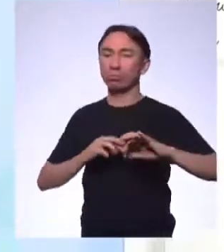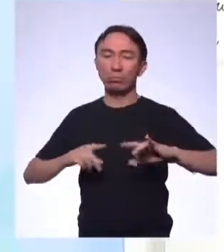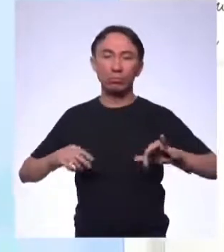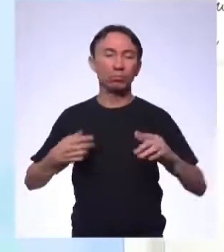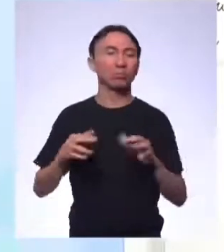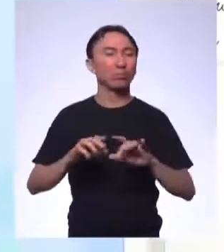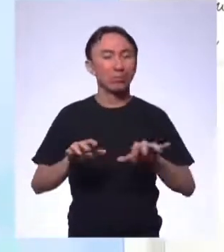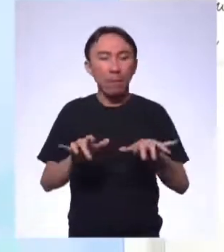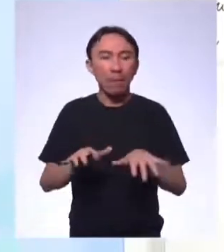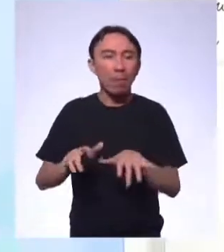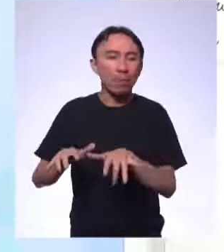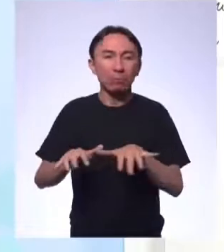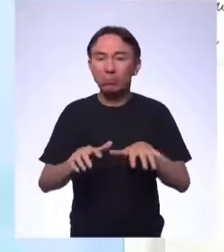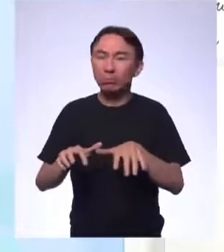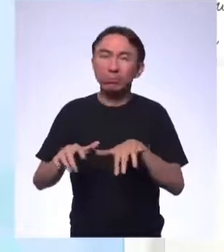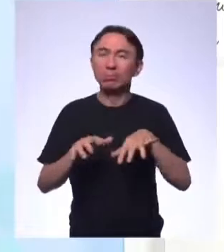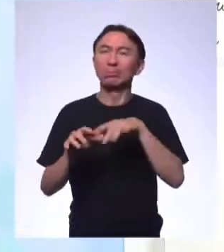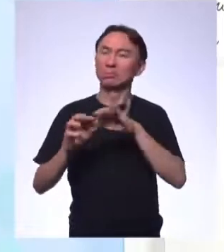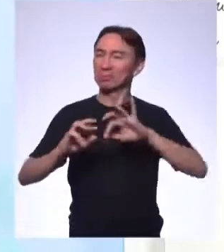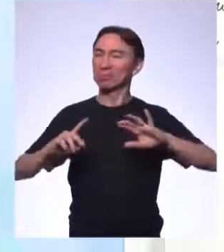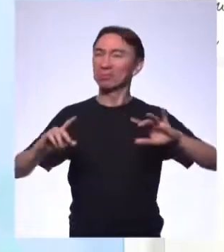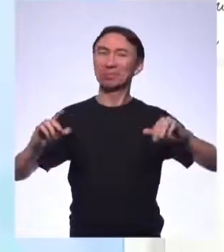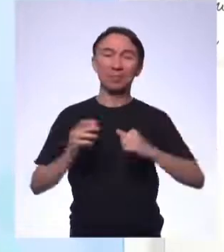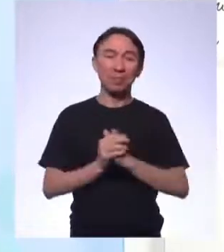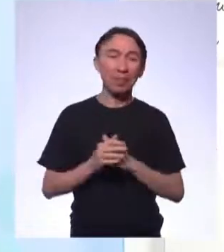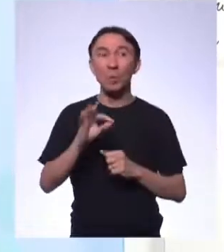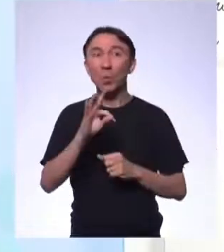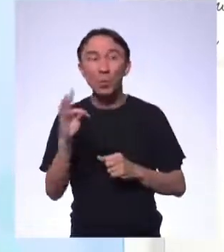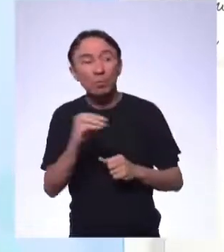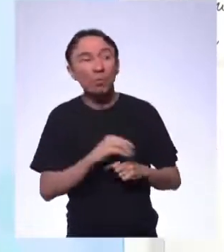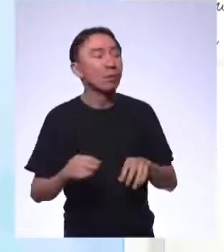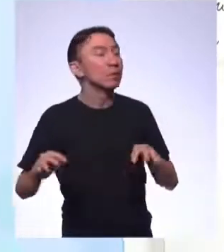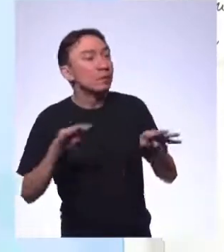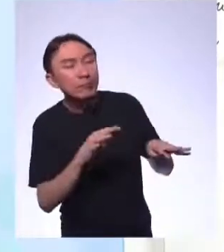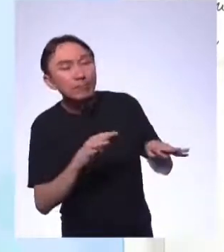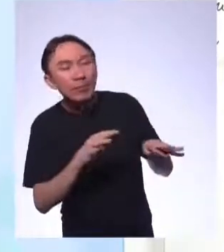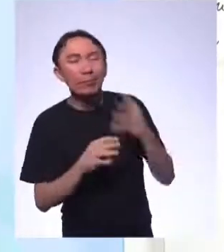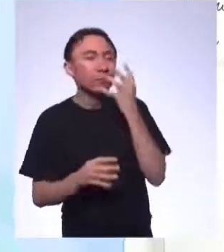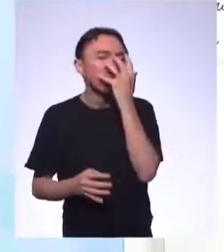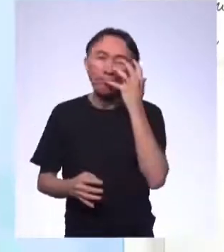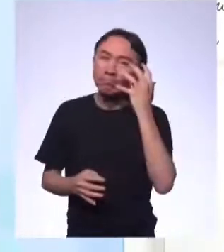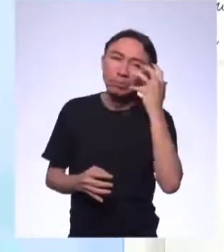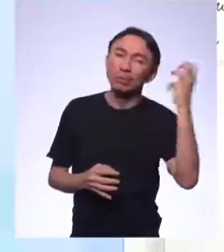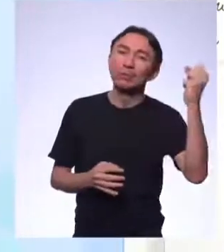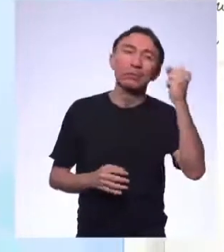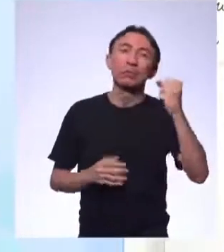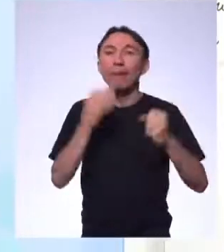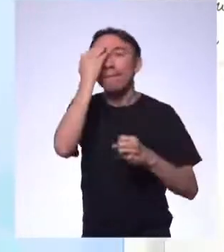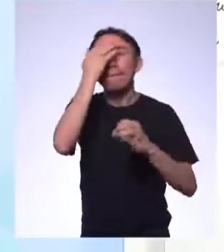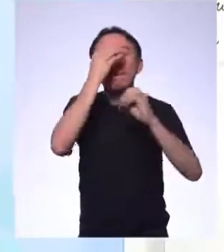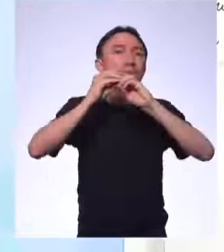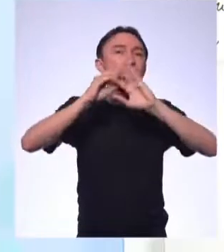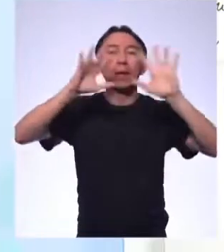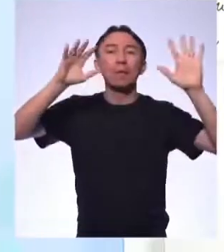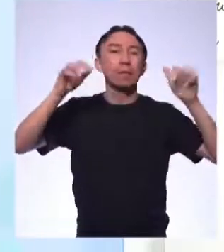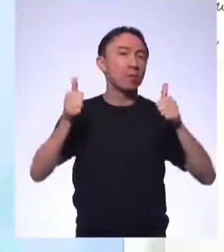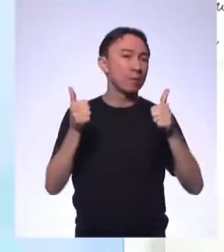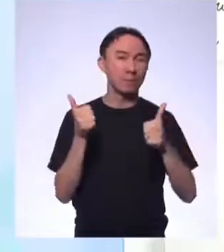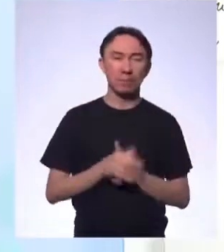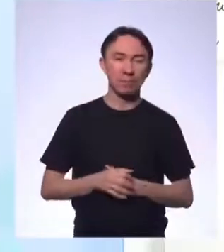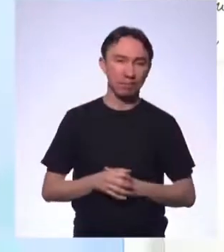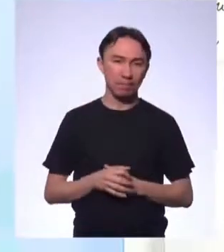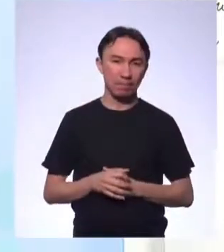mundo, né, consiga aí se apaixonar, consiga entender totalmente o enredo, né, daquela peça. Tá bom? Olha